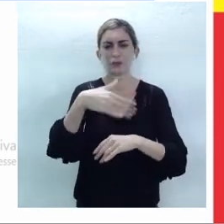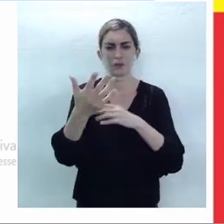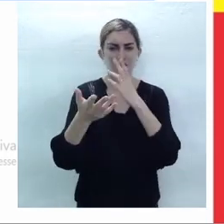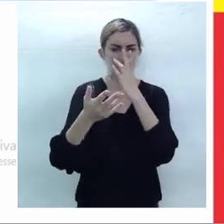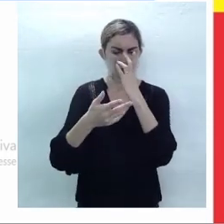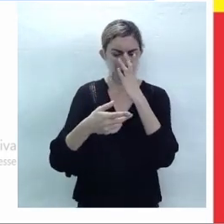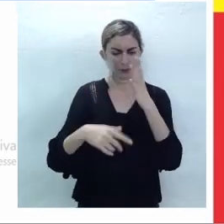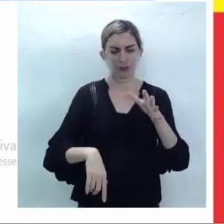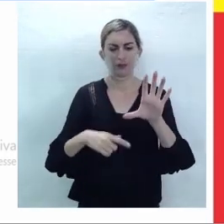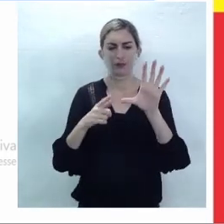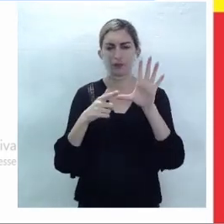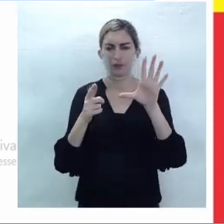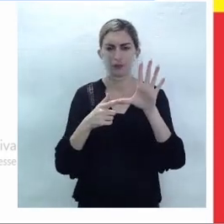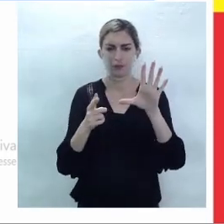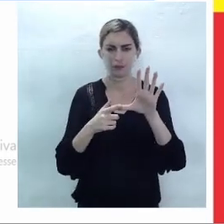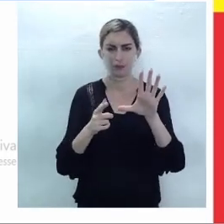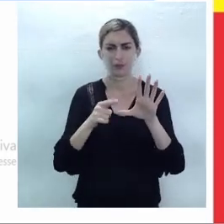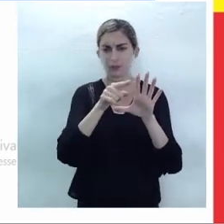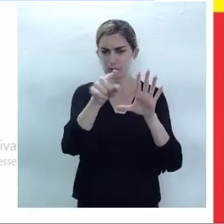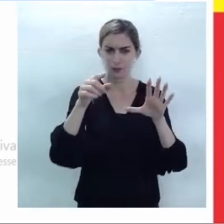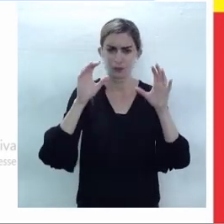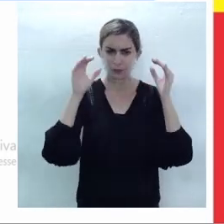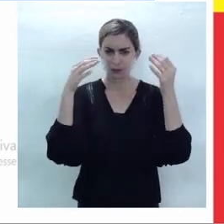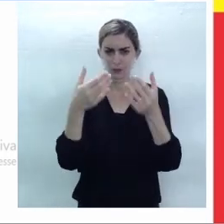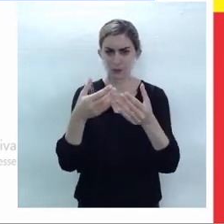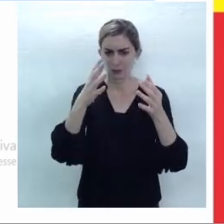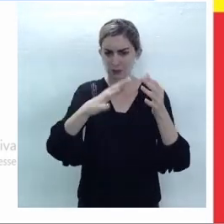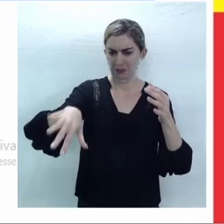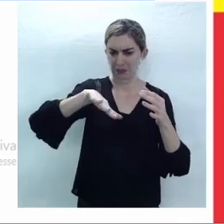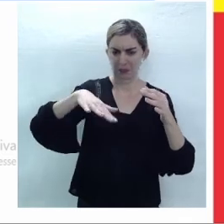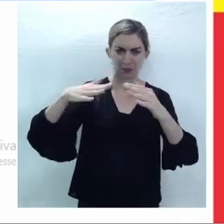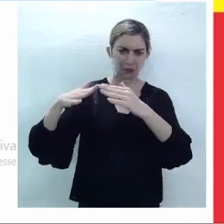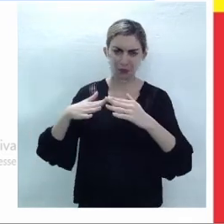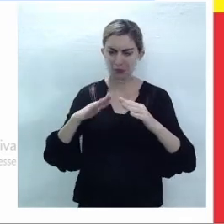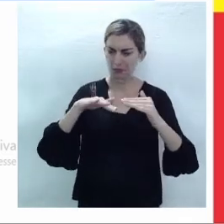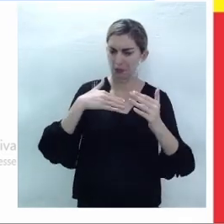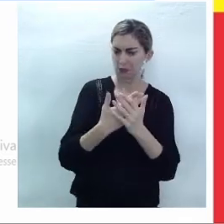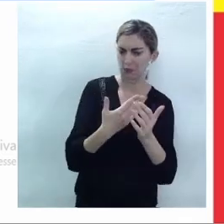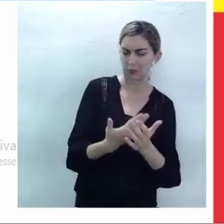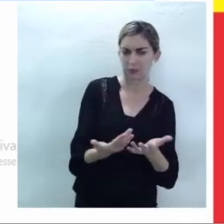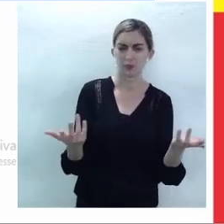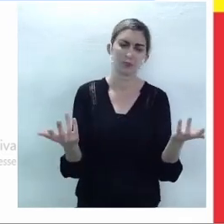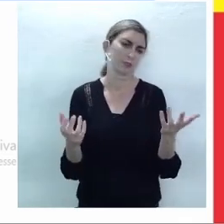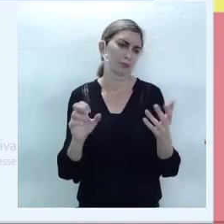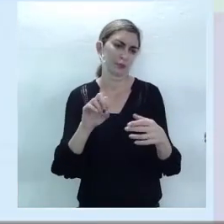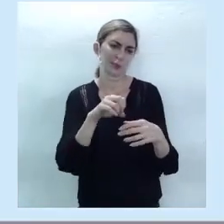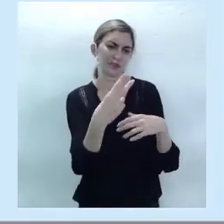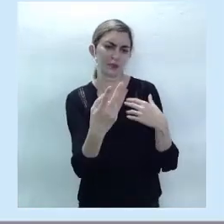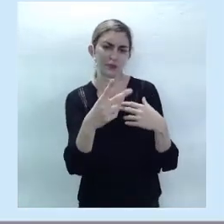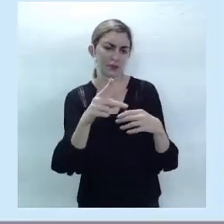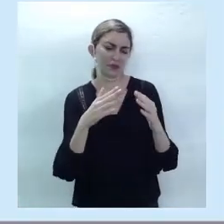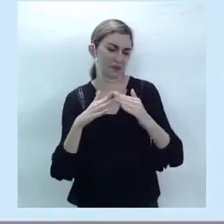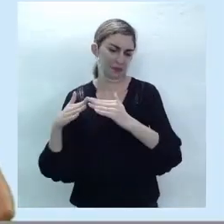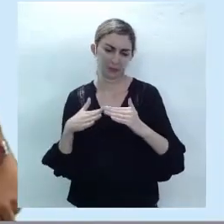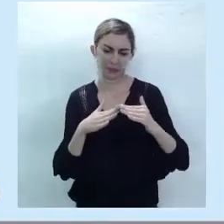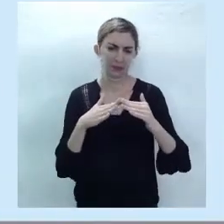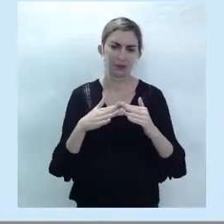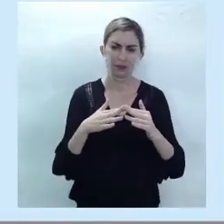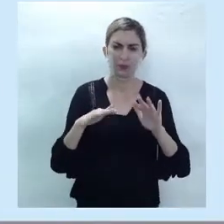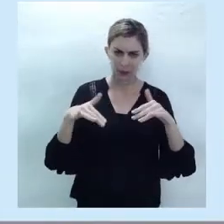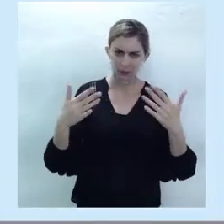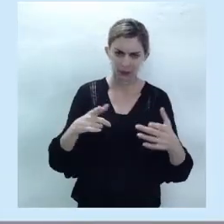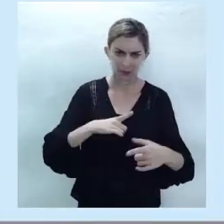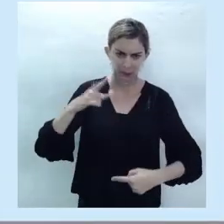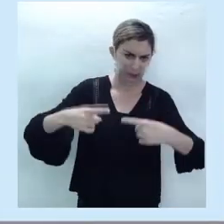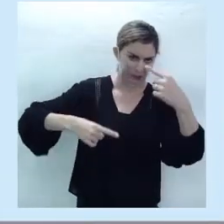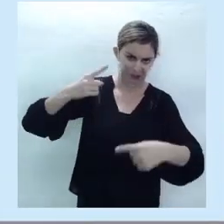são? E aqui nós temos, quinto, em sua comunidade, tanto escolar quanto a comunidade em que você mora,